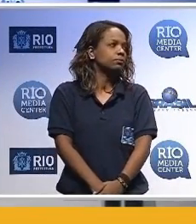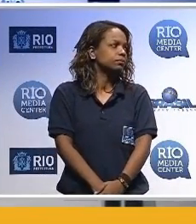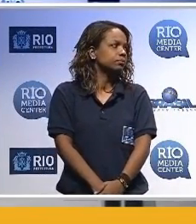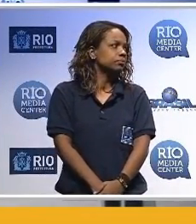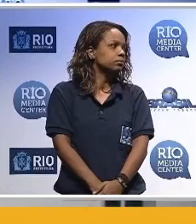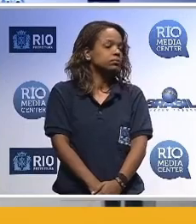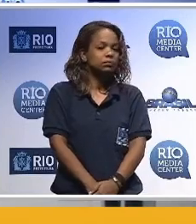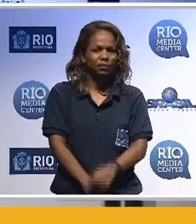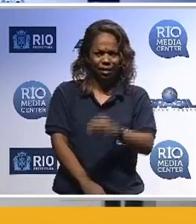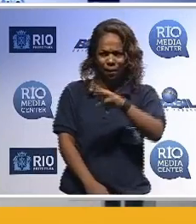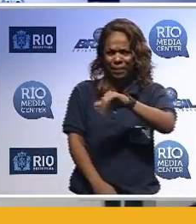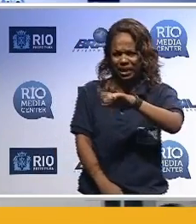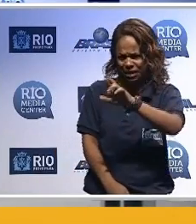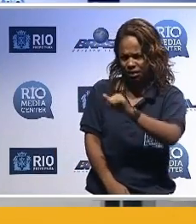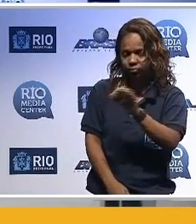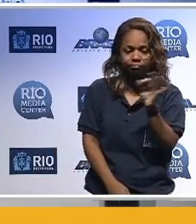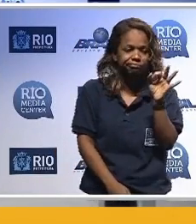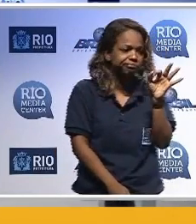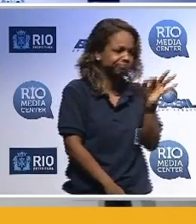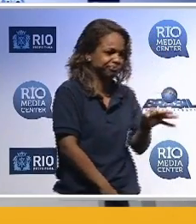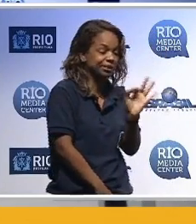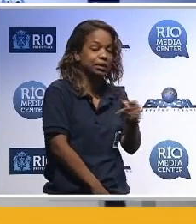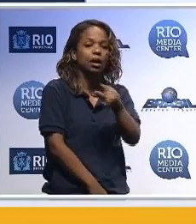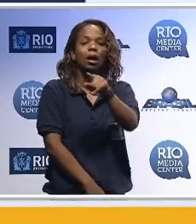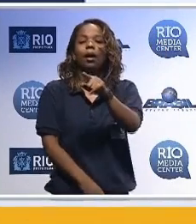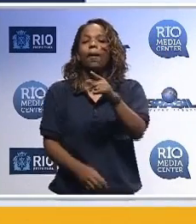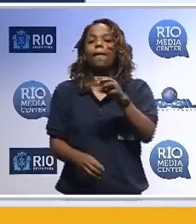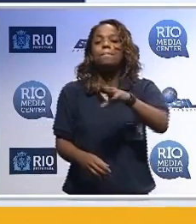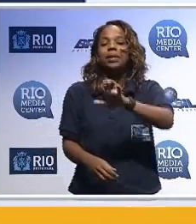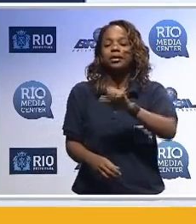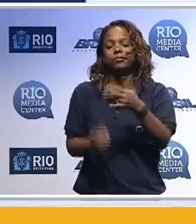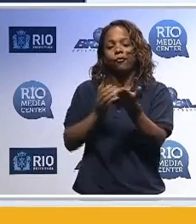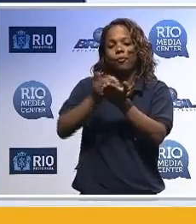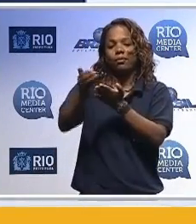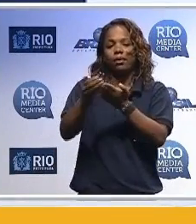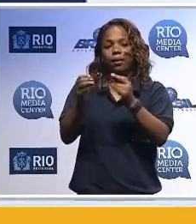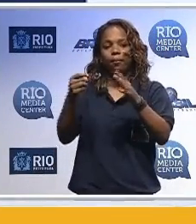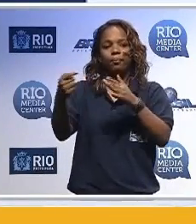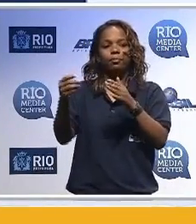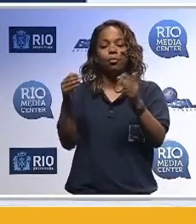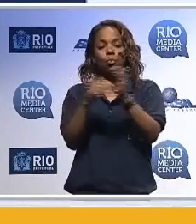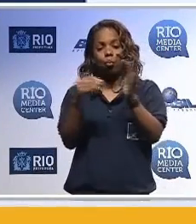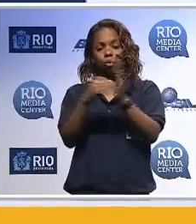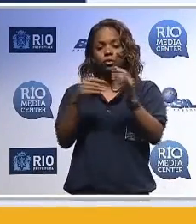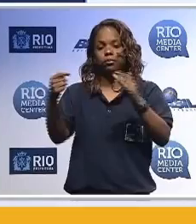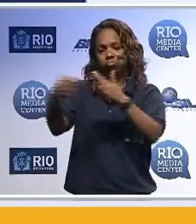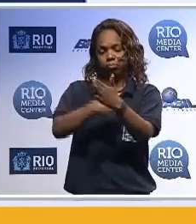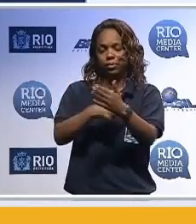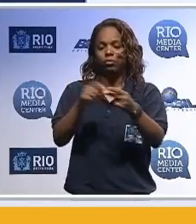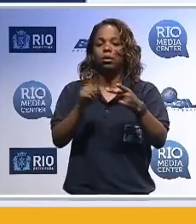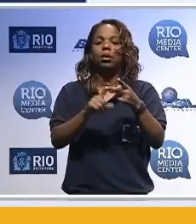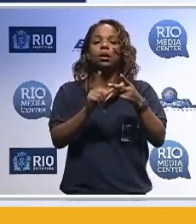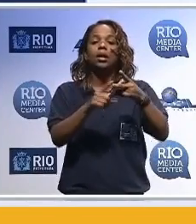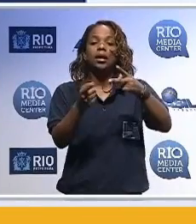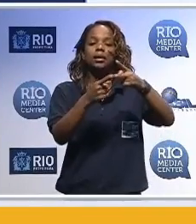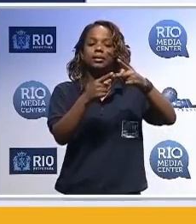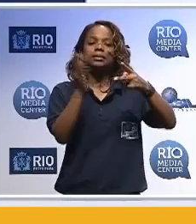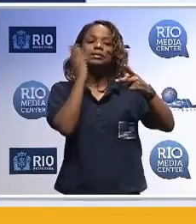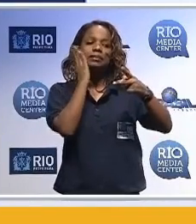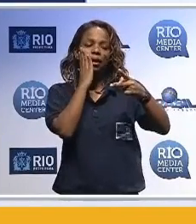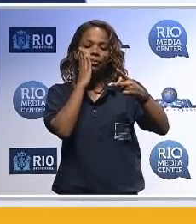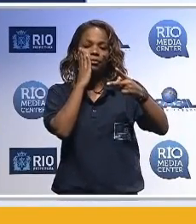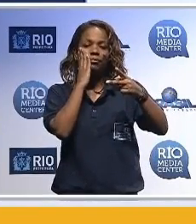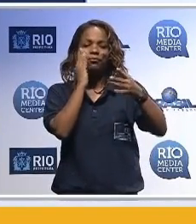É Mariana, né? Isso. Mariana, vou começar pela tua última pergunta. A gente sabe que tem muito para